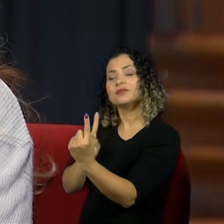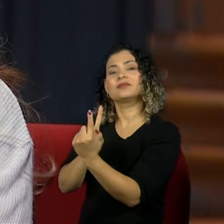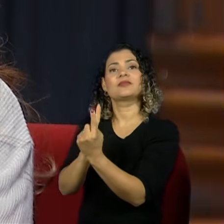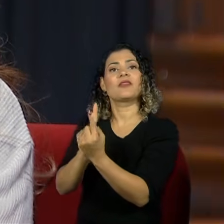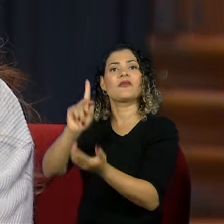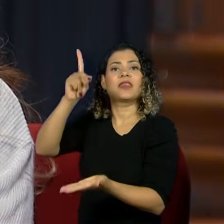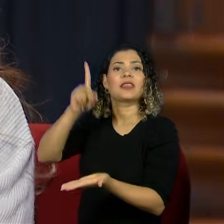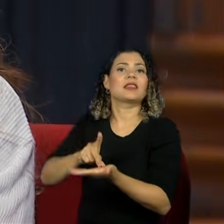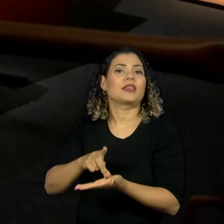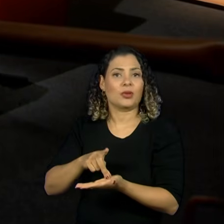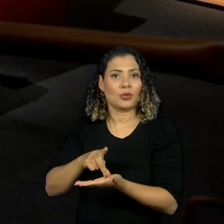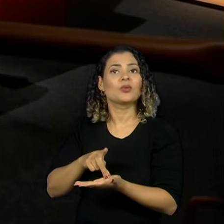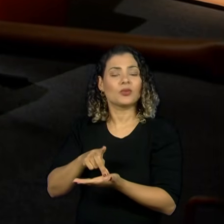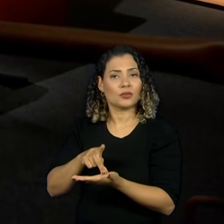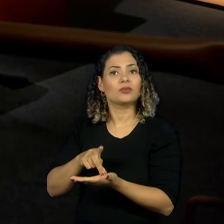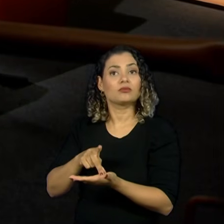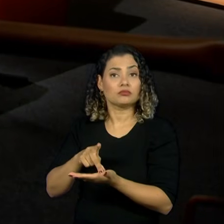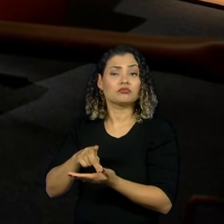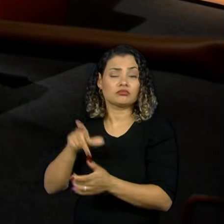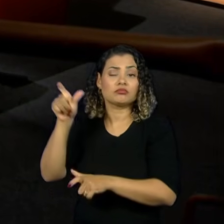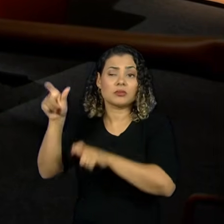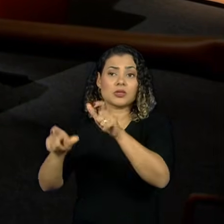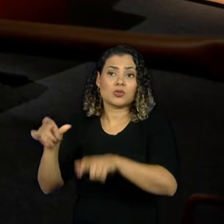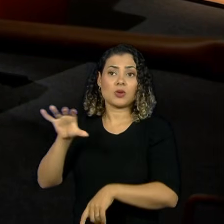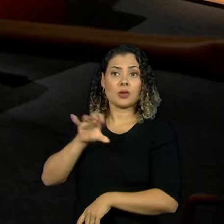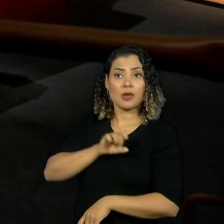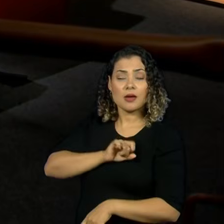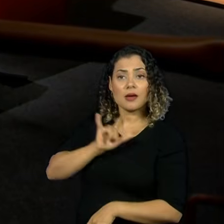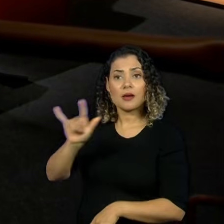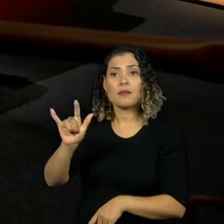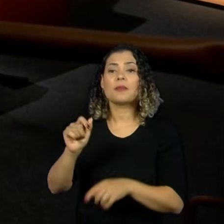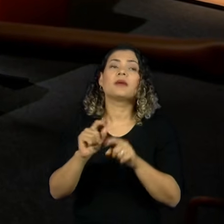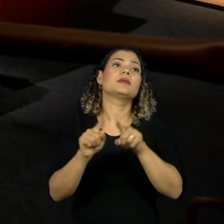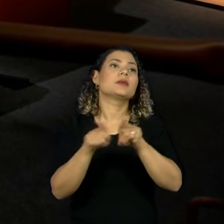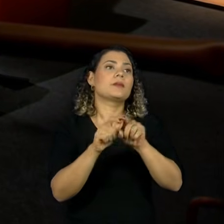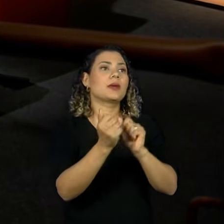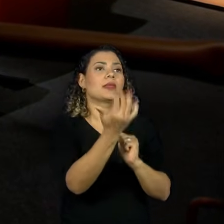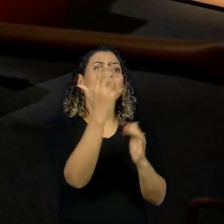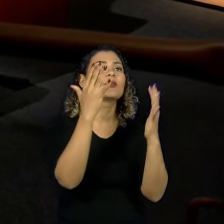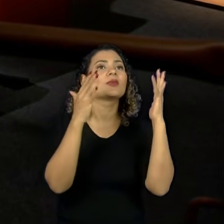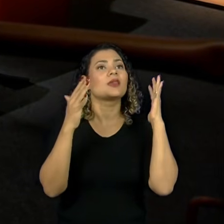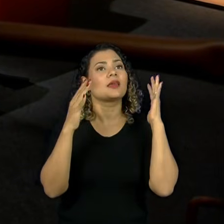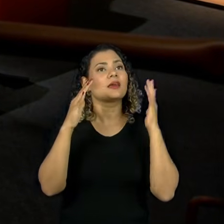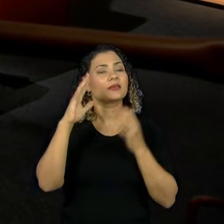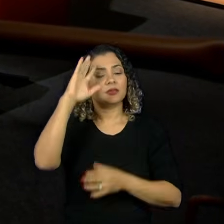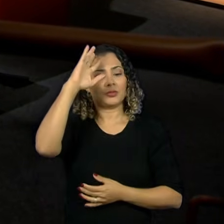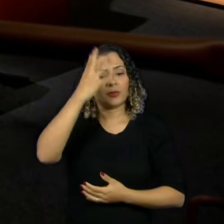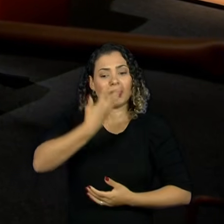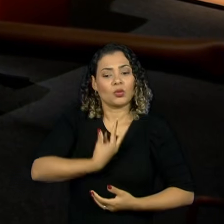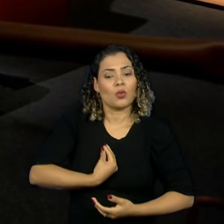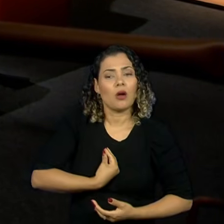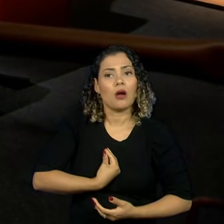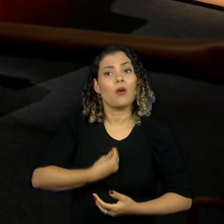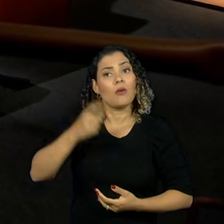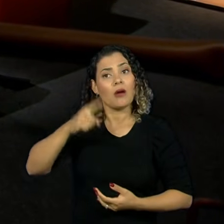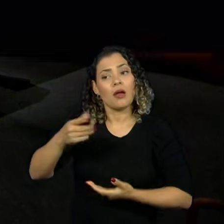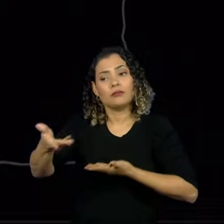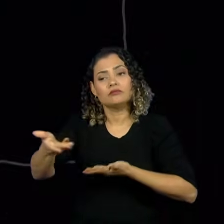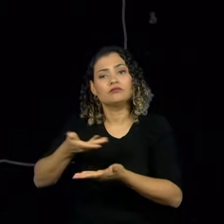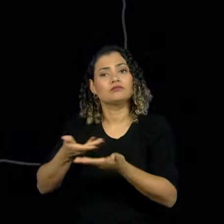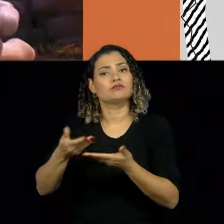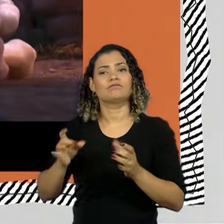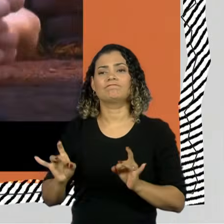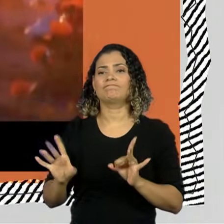a gente vai ter com as pessoas que a gente ama, com a natureza, com o teu sagrado. Essa inteireza é muito